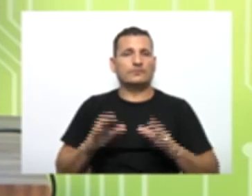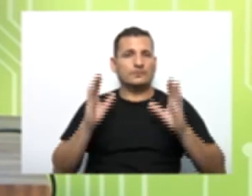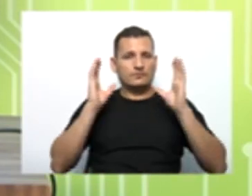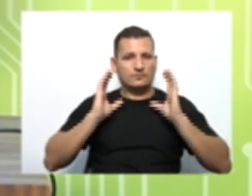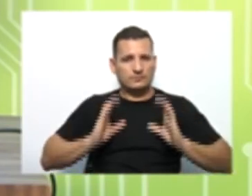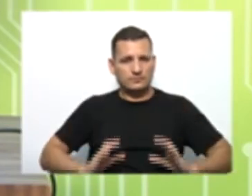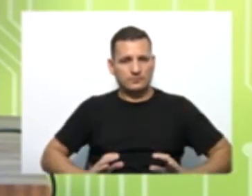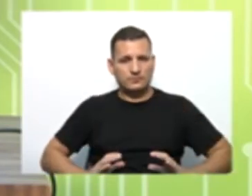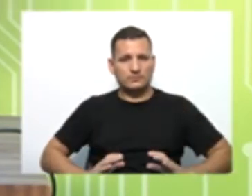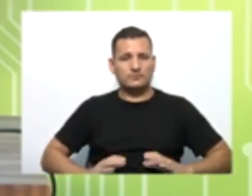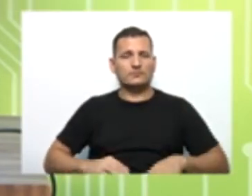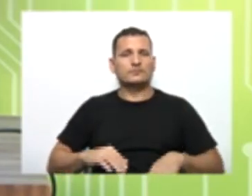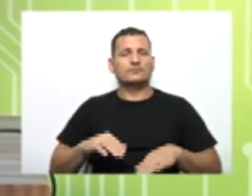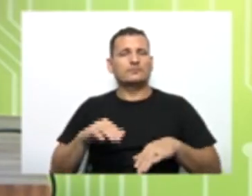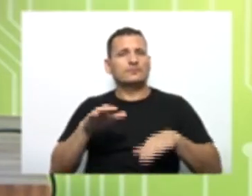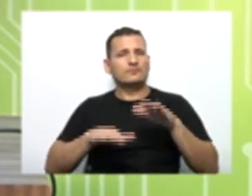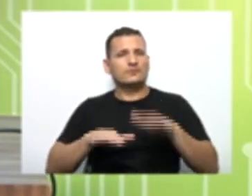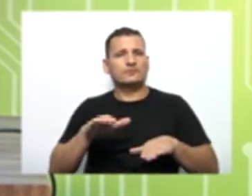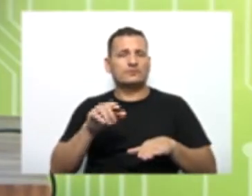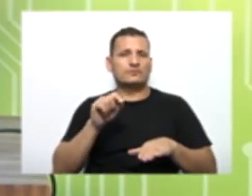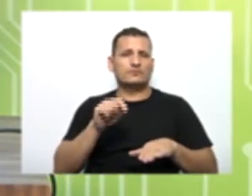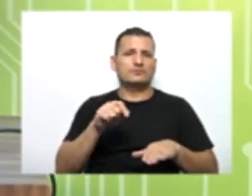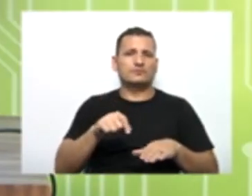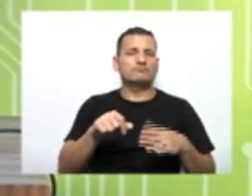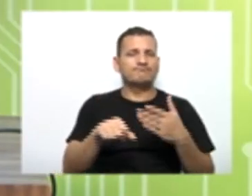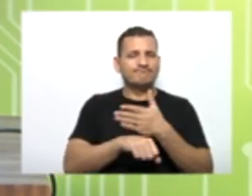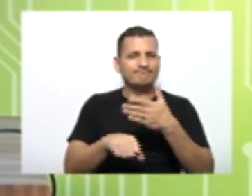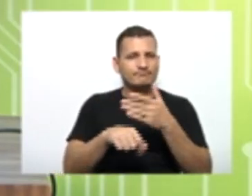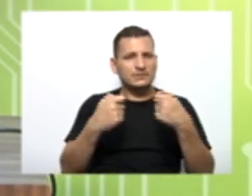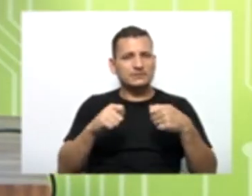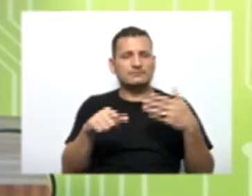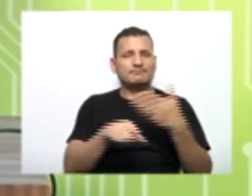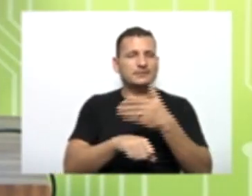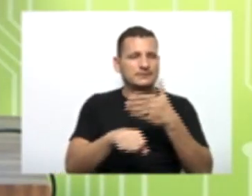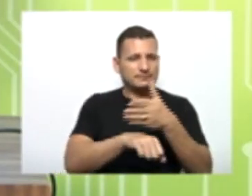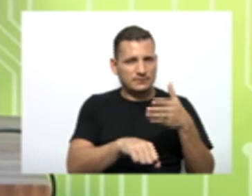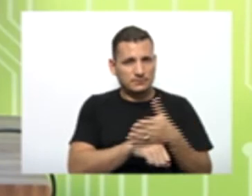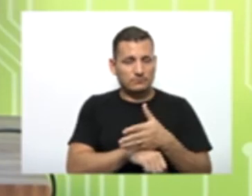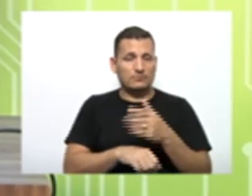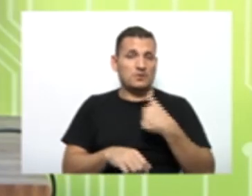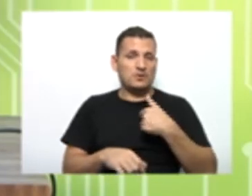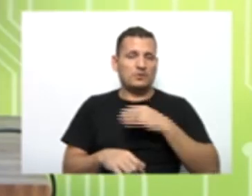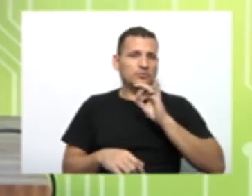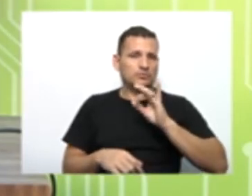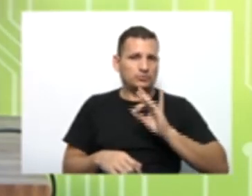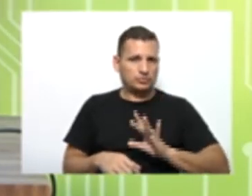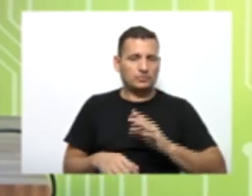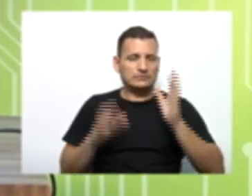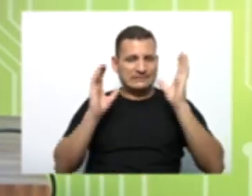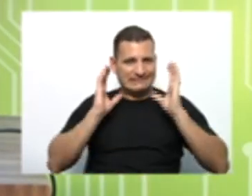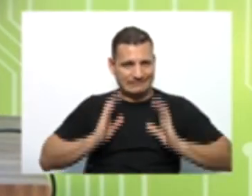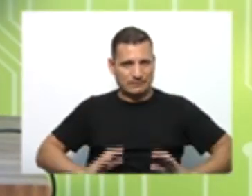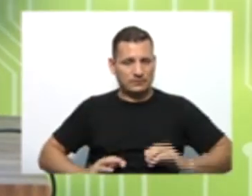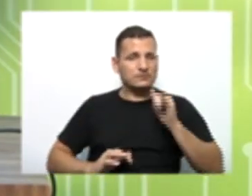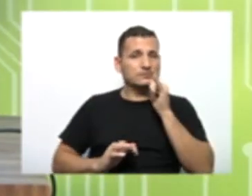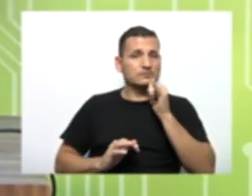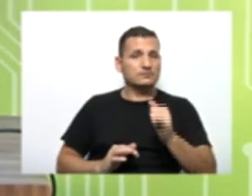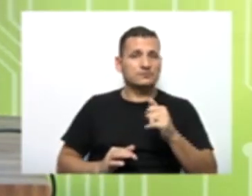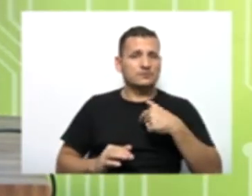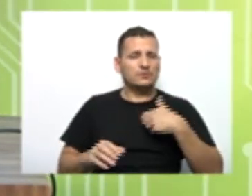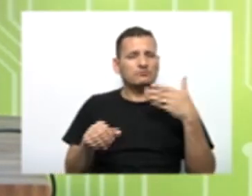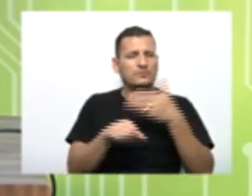cidadão de 1819 podia participar da atividade política, podia participar da coisa pública. Nessa